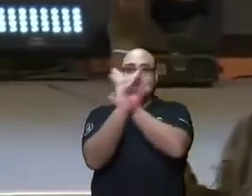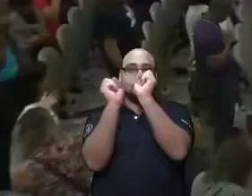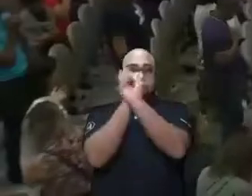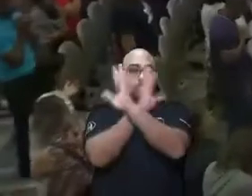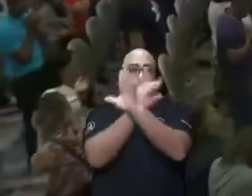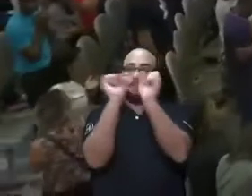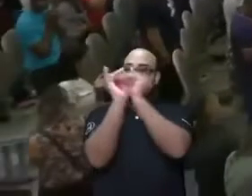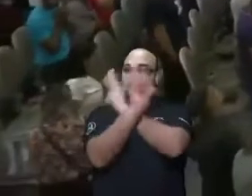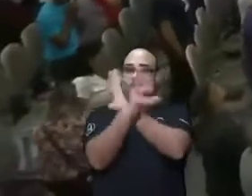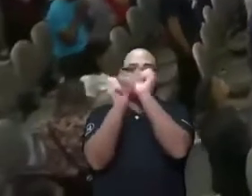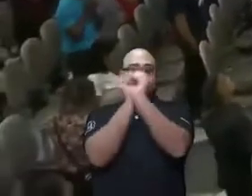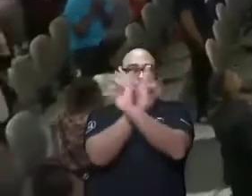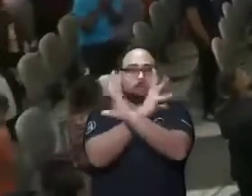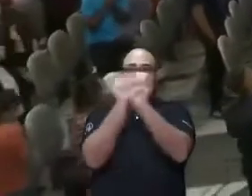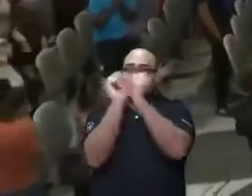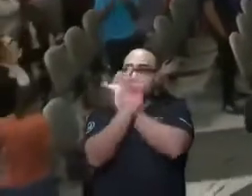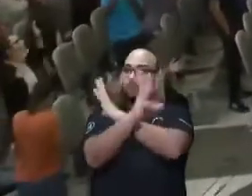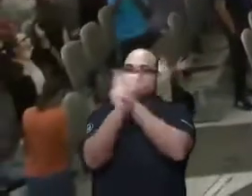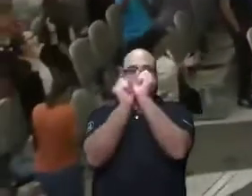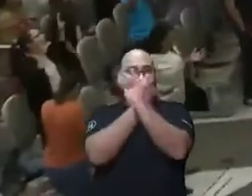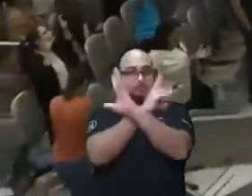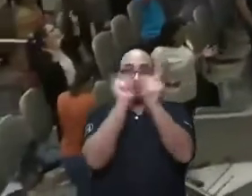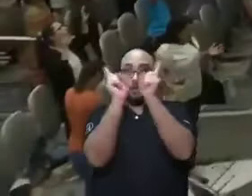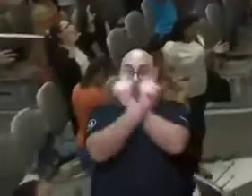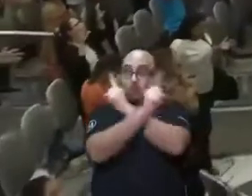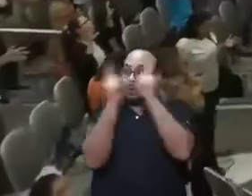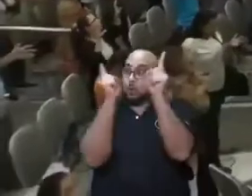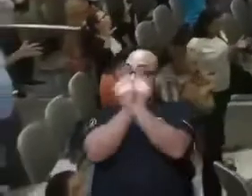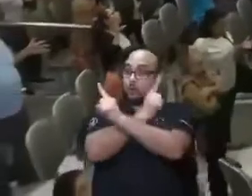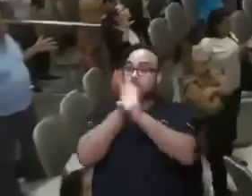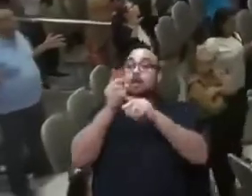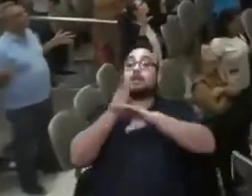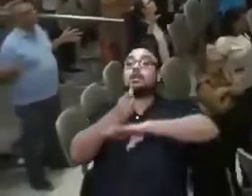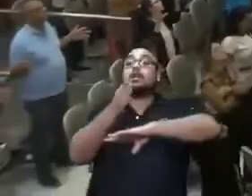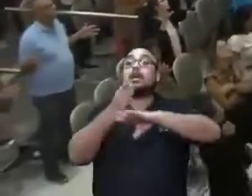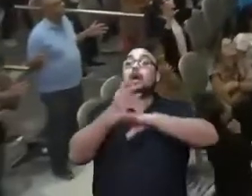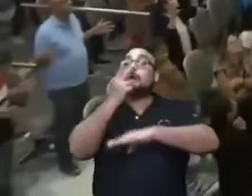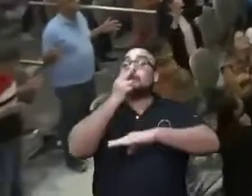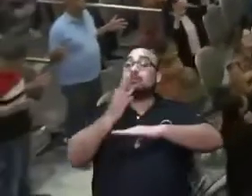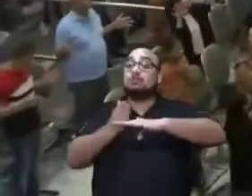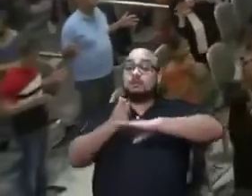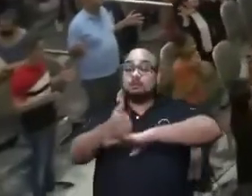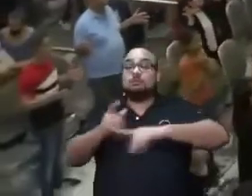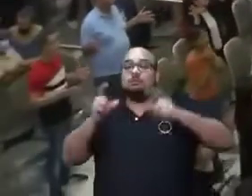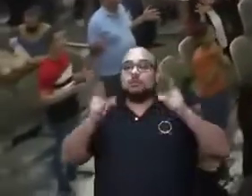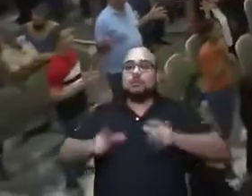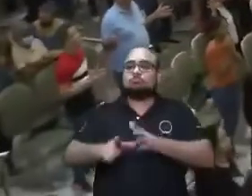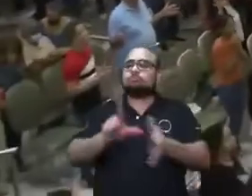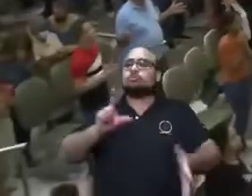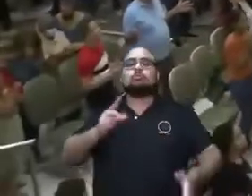esquerda. Começa a adentrar lugares que você não podia.